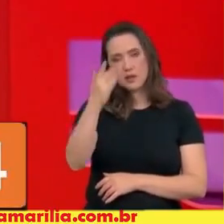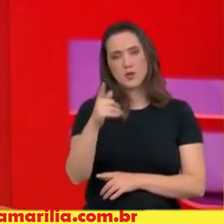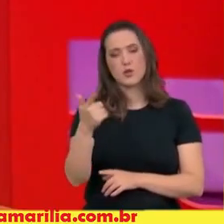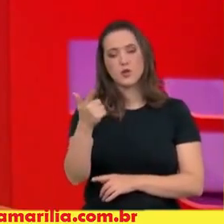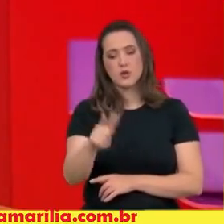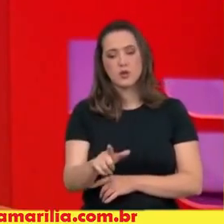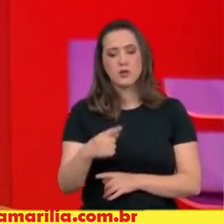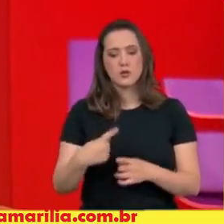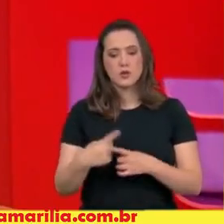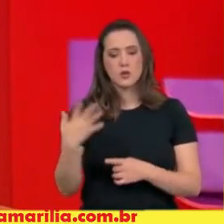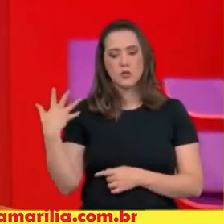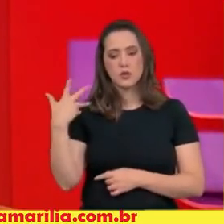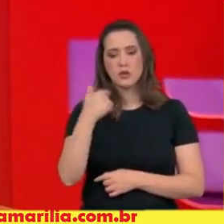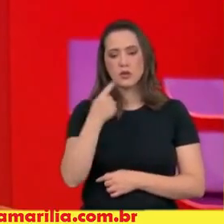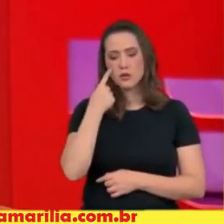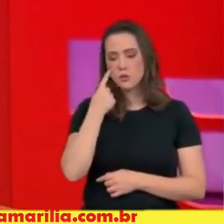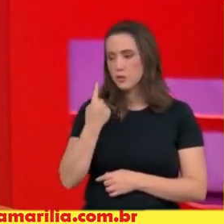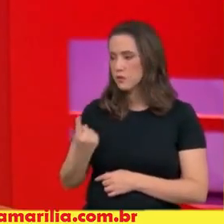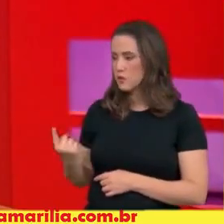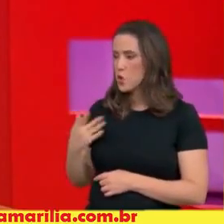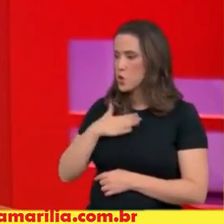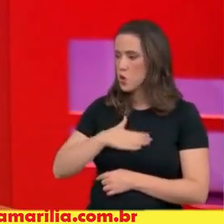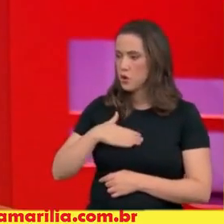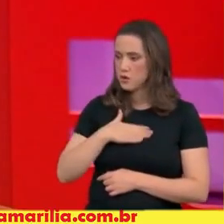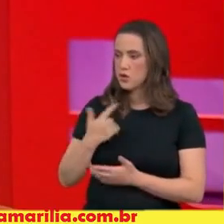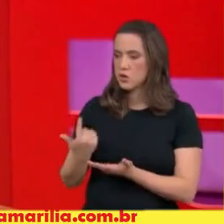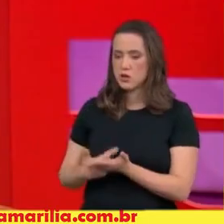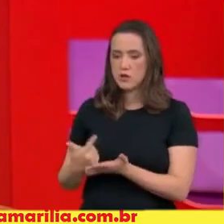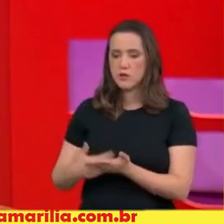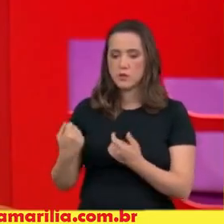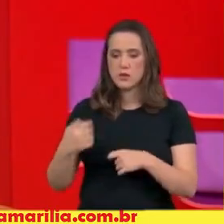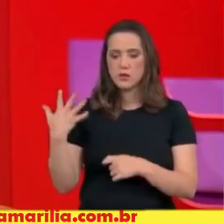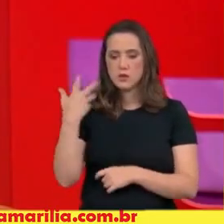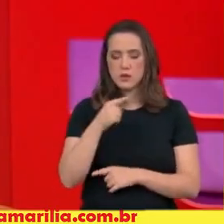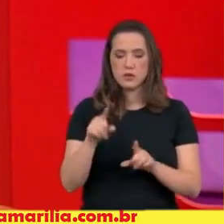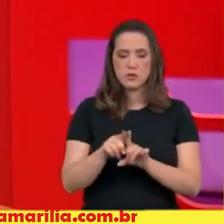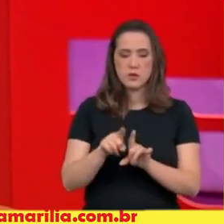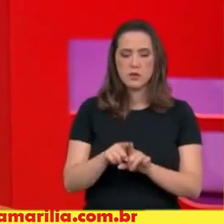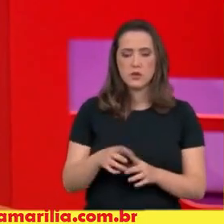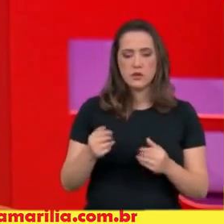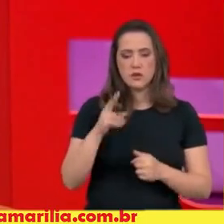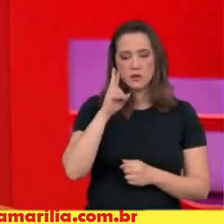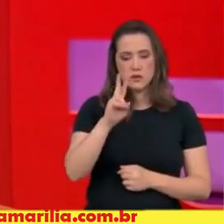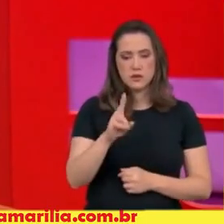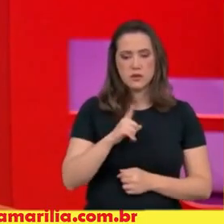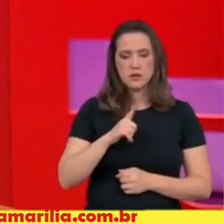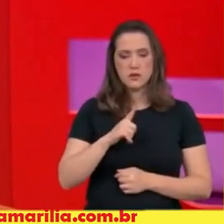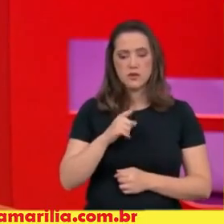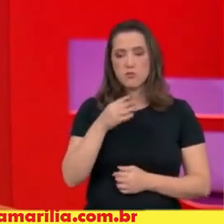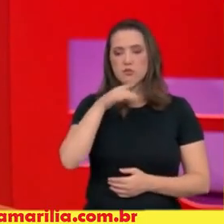muito bonitas, para além de tudo, para quem gosta de livro, né? O livro tem que ser bonito também. E vamos ver se o livro da Boitempo tem cheiro de